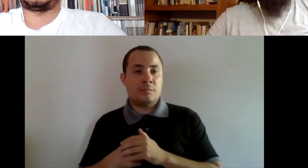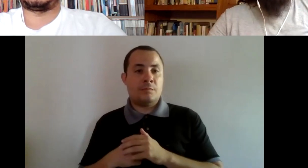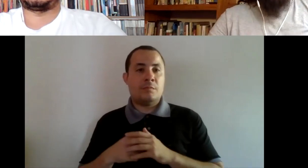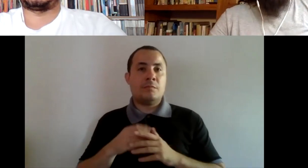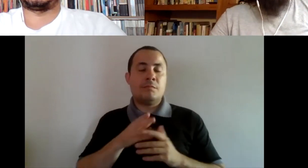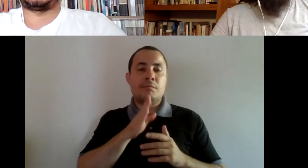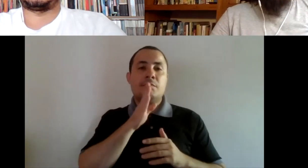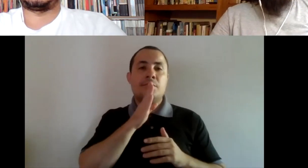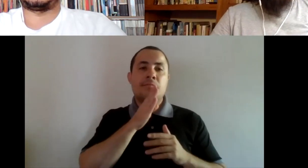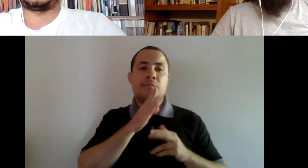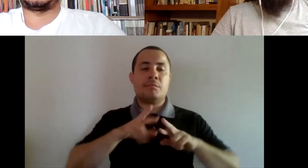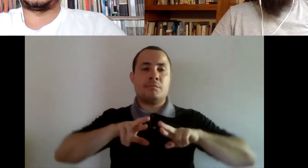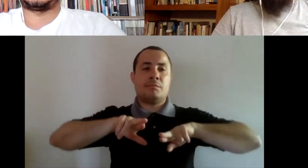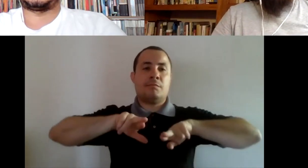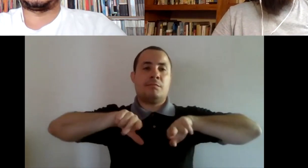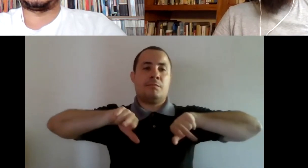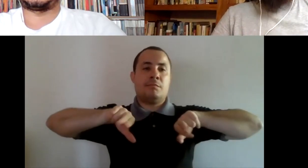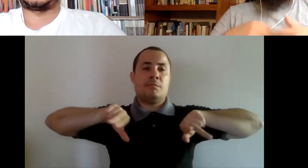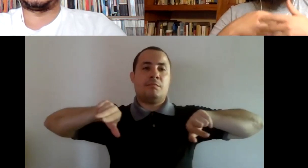multiplicidade, né?